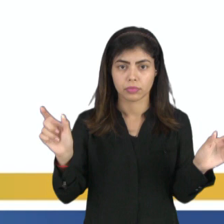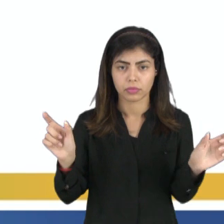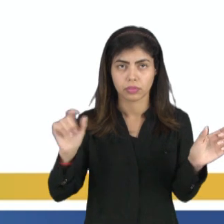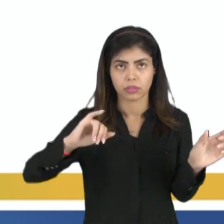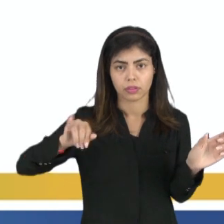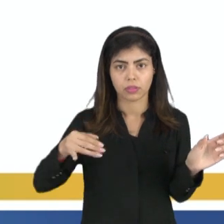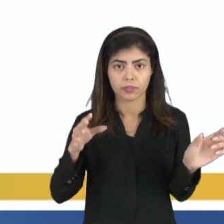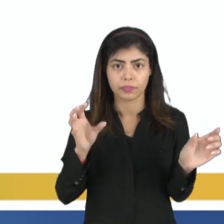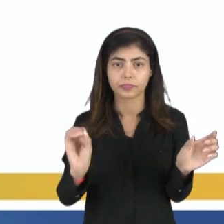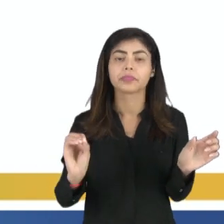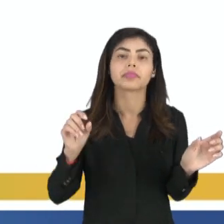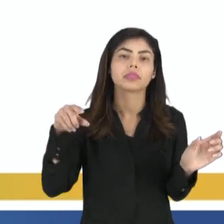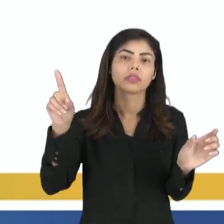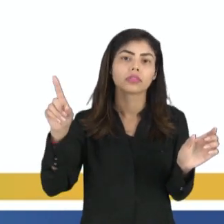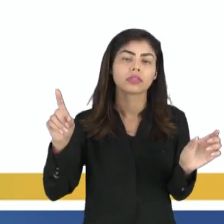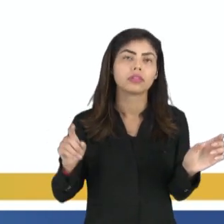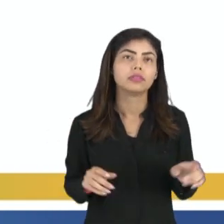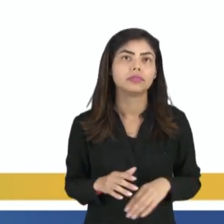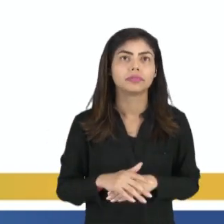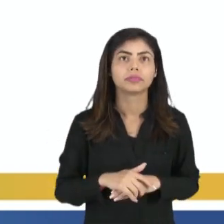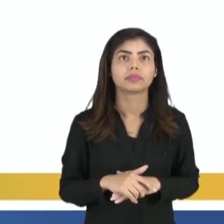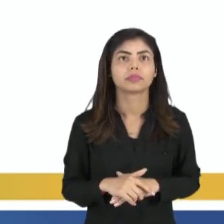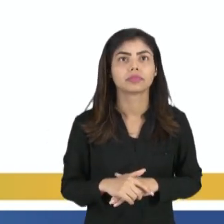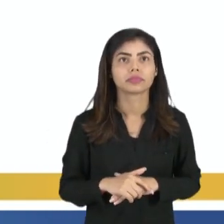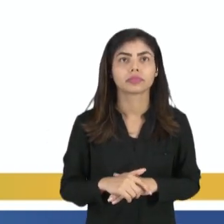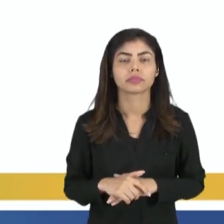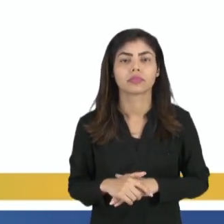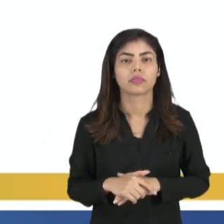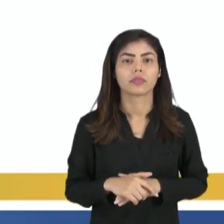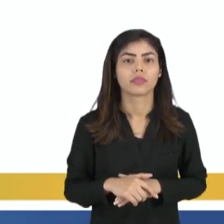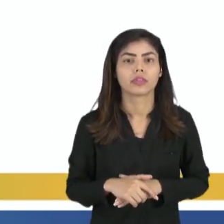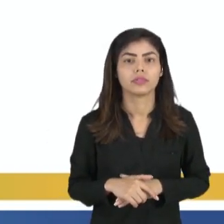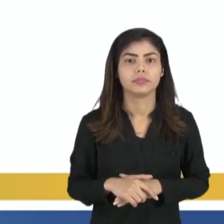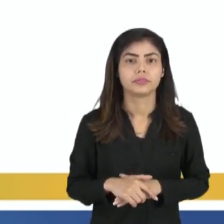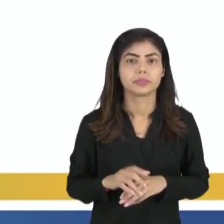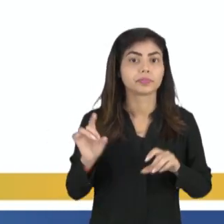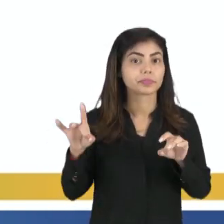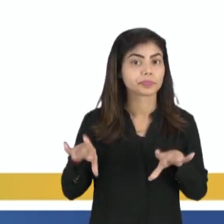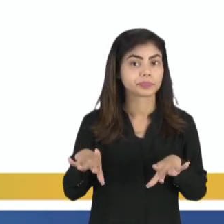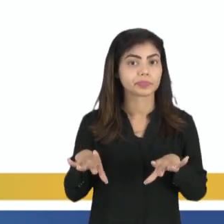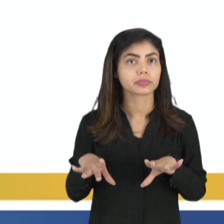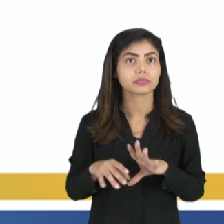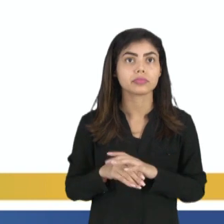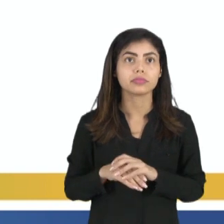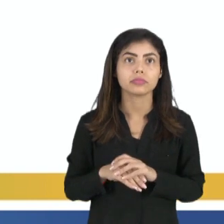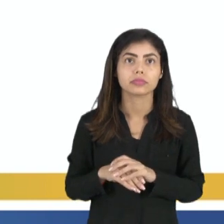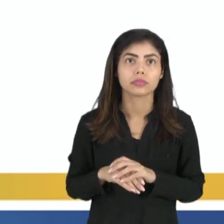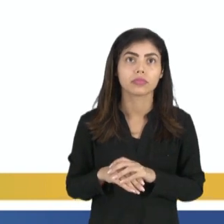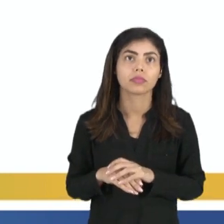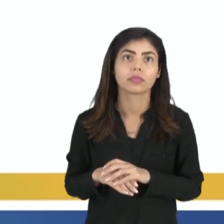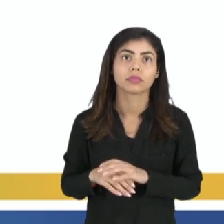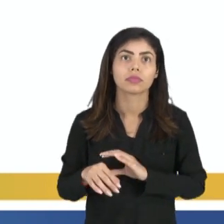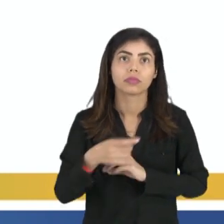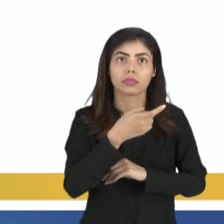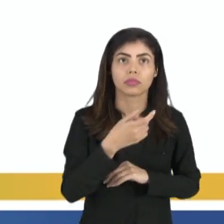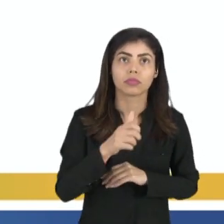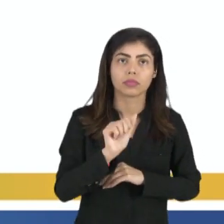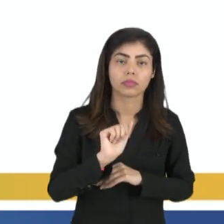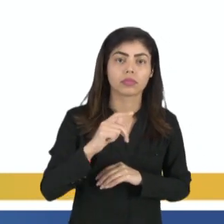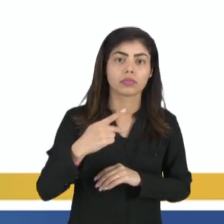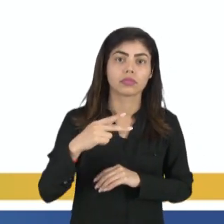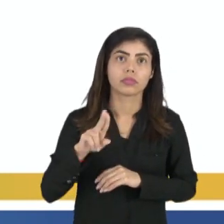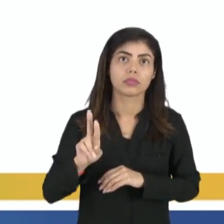Observe aí a seta observa a sílaba tônica é a última Veja a palavra